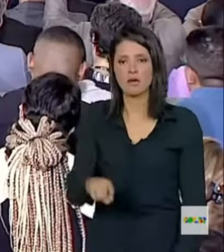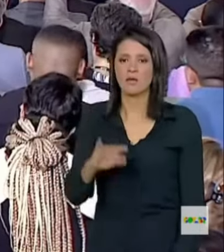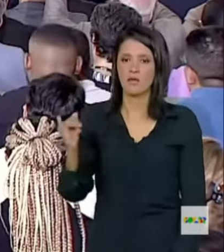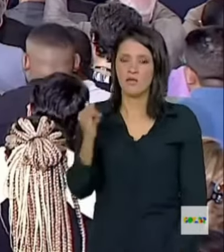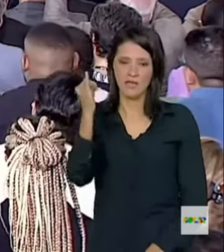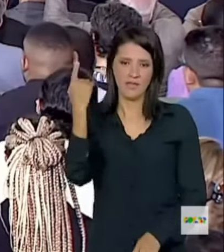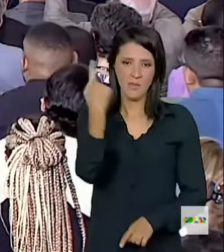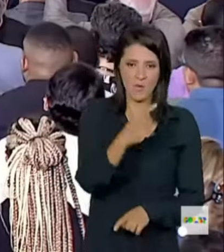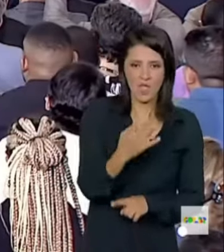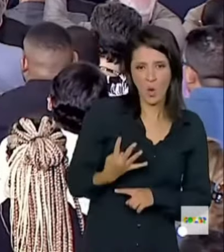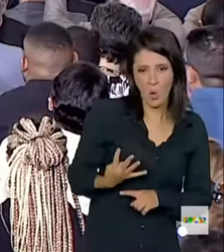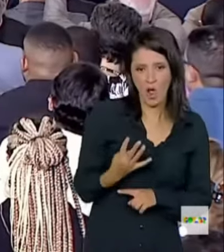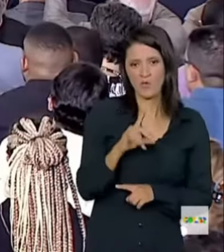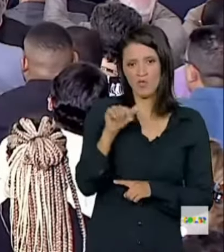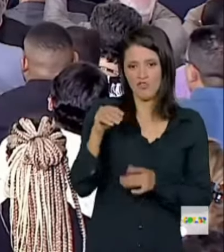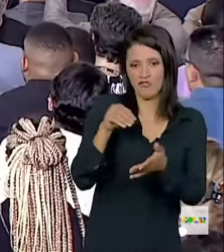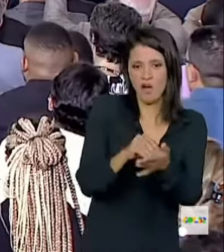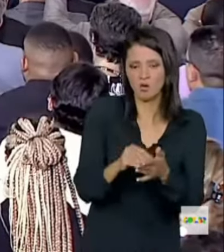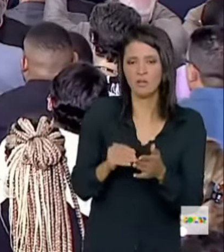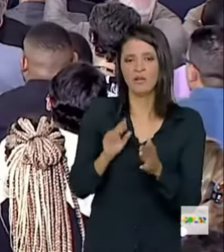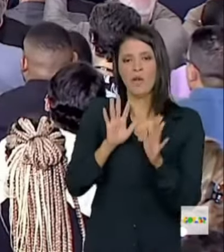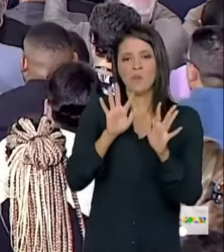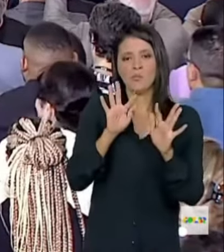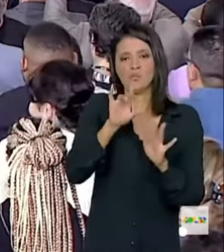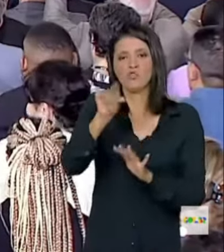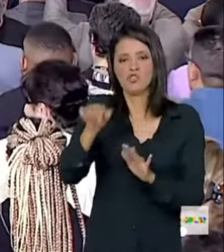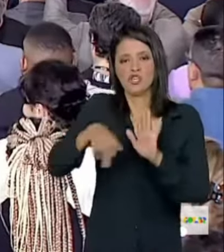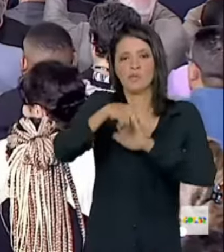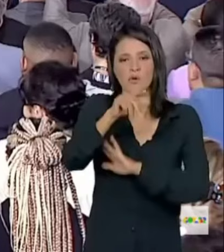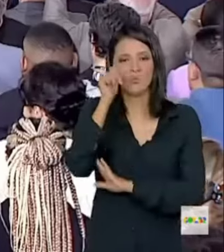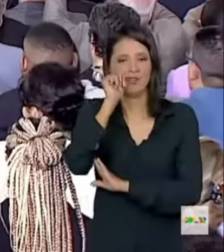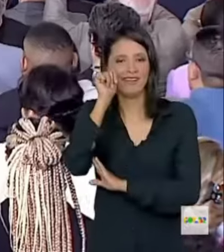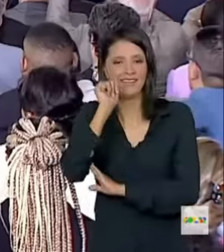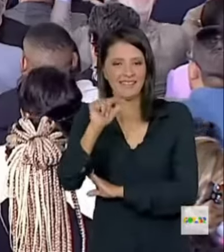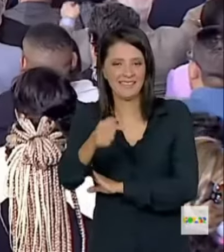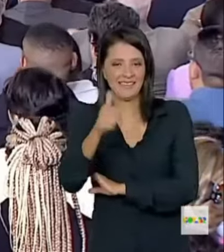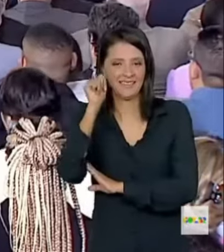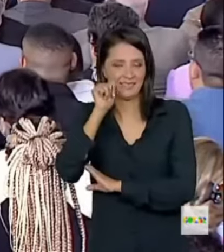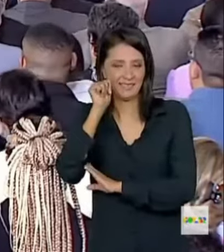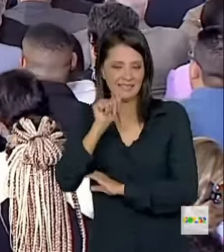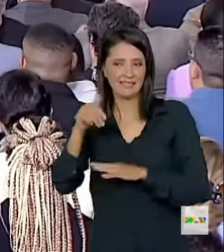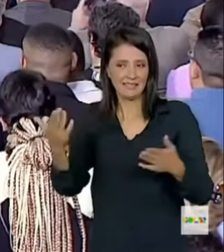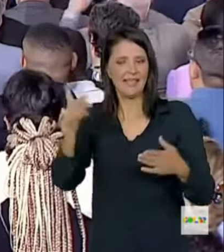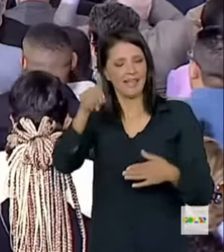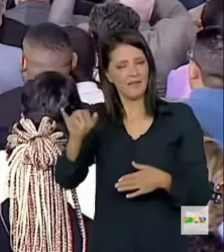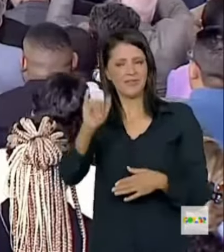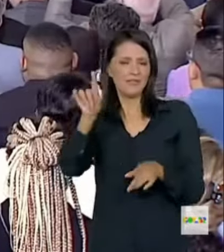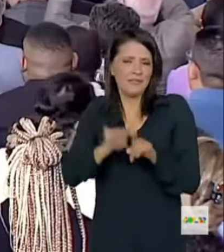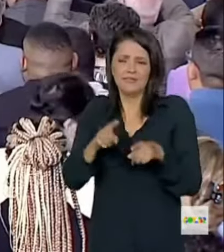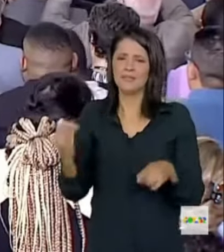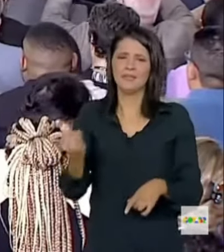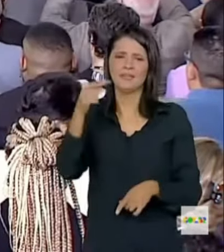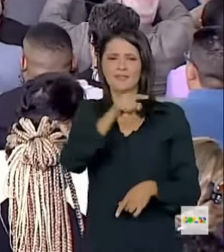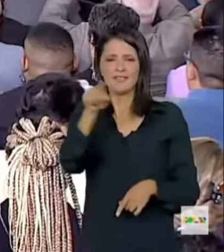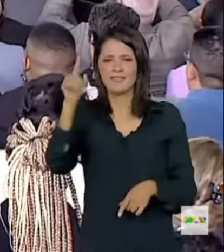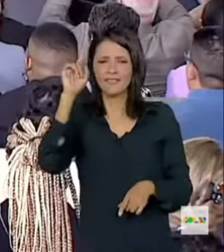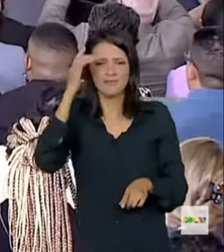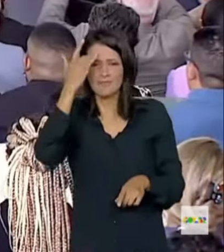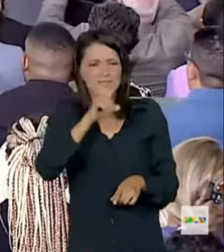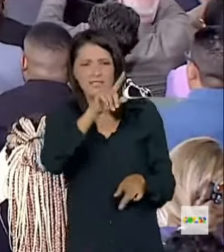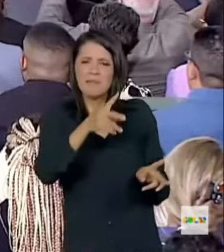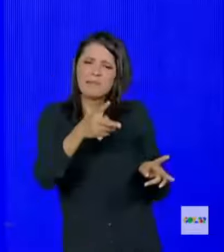4 dias para chegar o Dia das Mulheres, mas é porque é um dia muito importante. É que vocês, eu não sei se vocês perceberam,